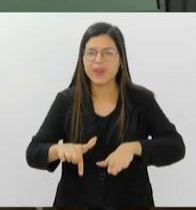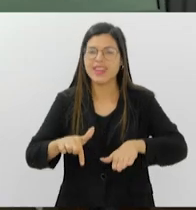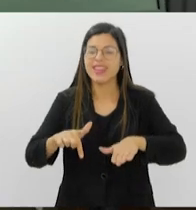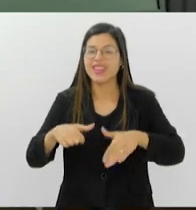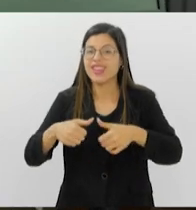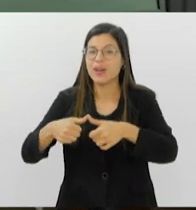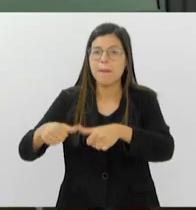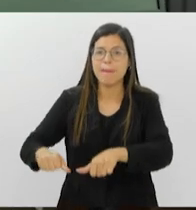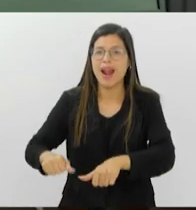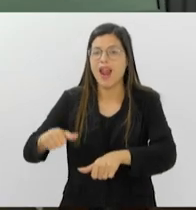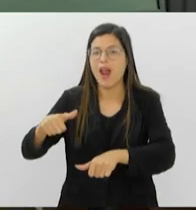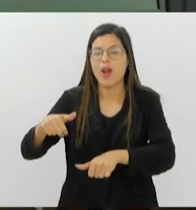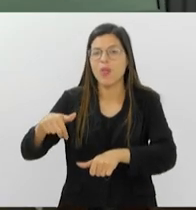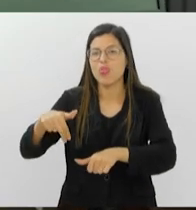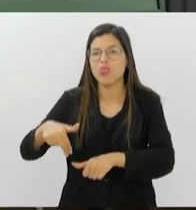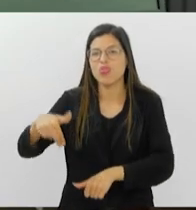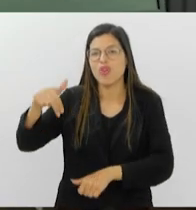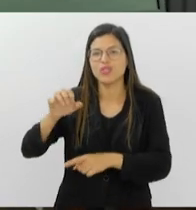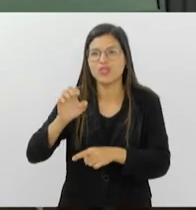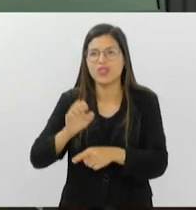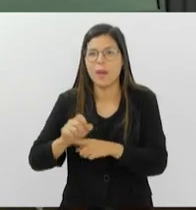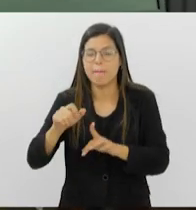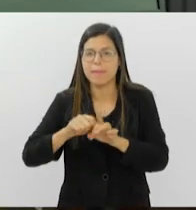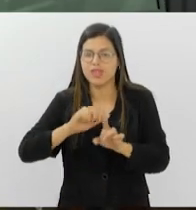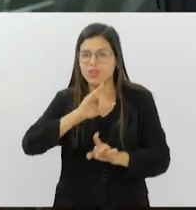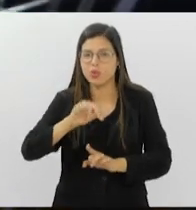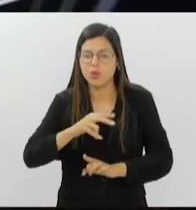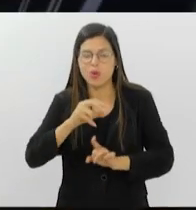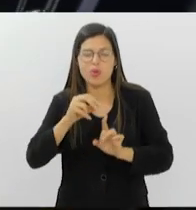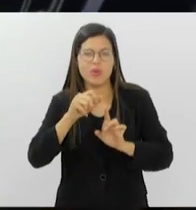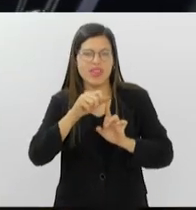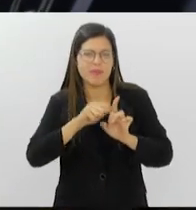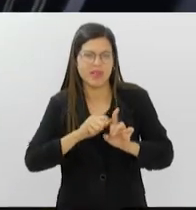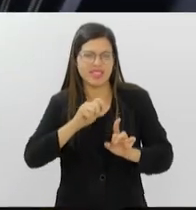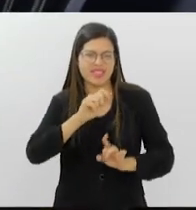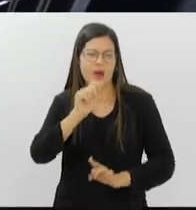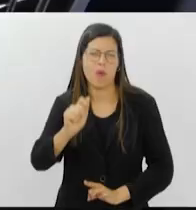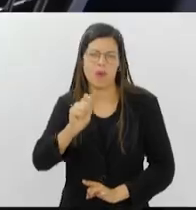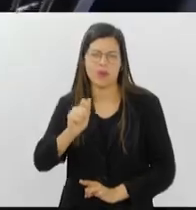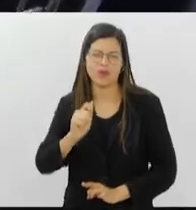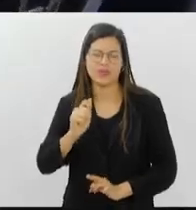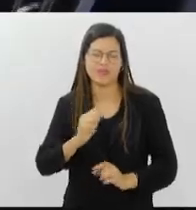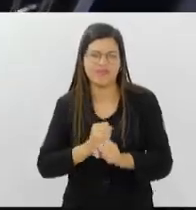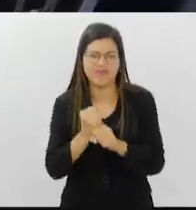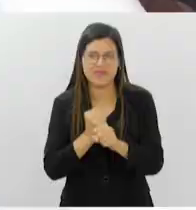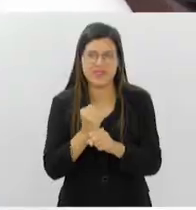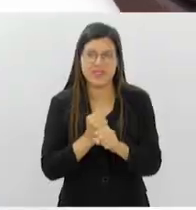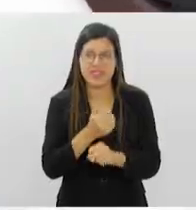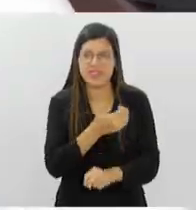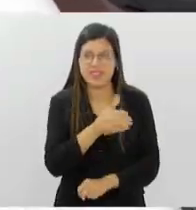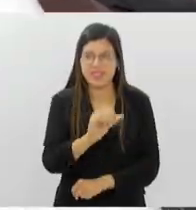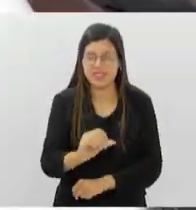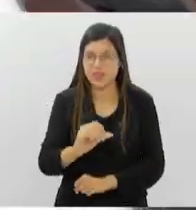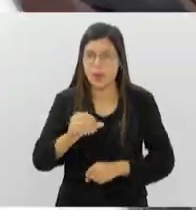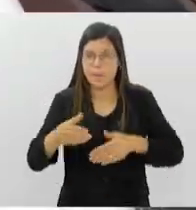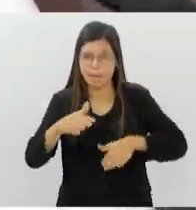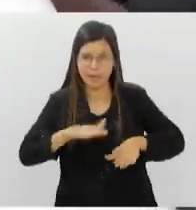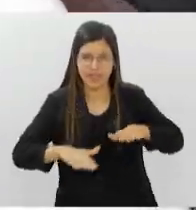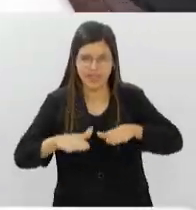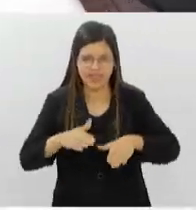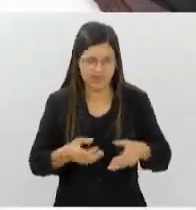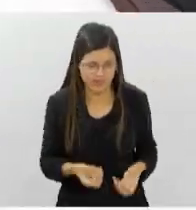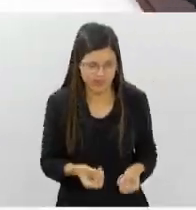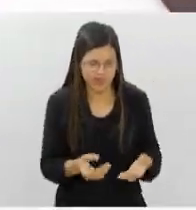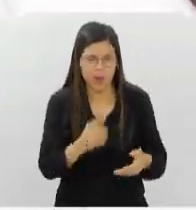estado nos meses de junho e agosto desse ano 19 pinguins de Magalhães foram devolvidos ao mar Ao